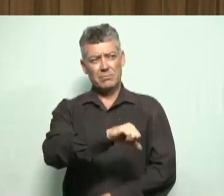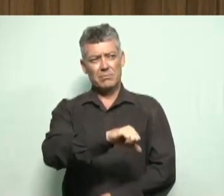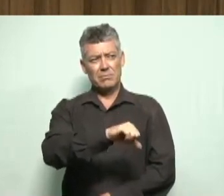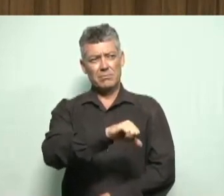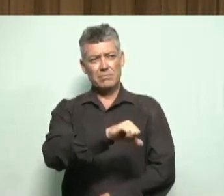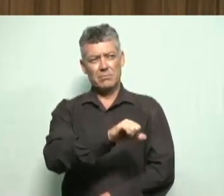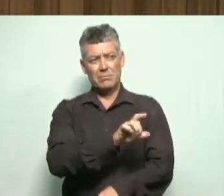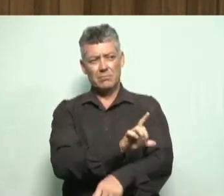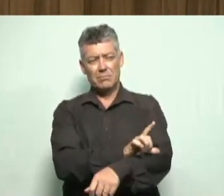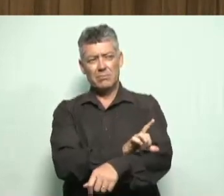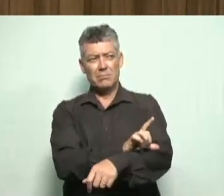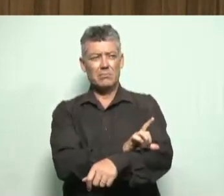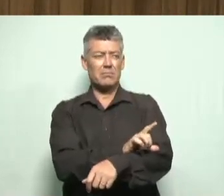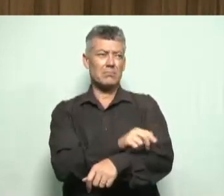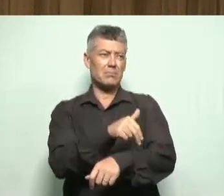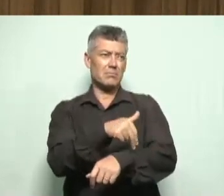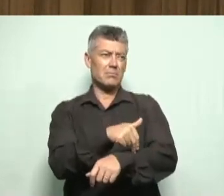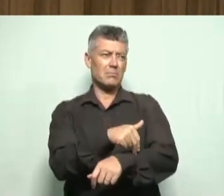Luciano Nascimento,